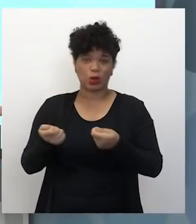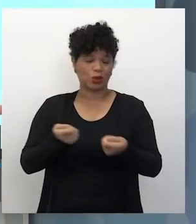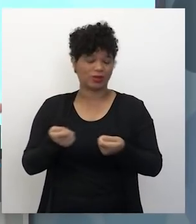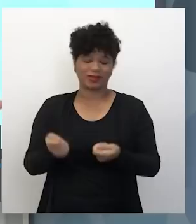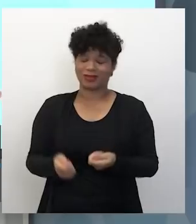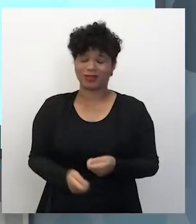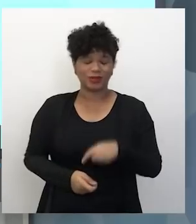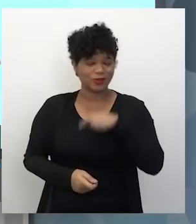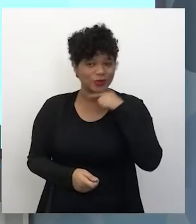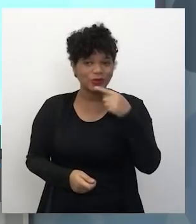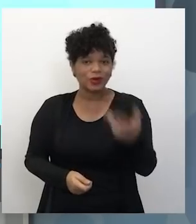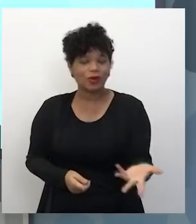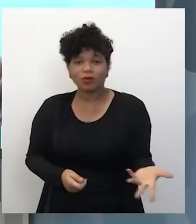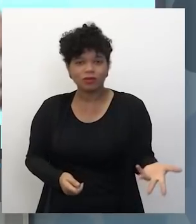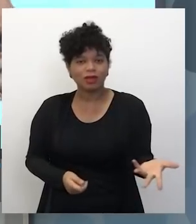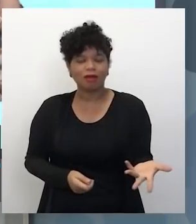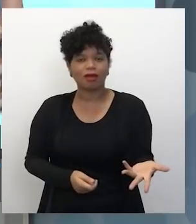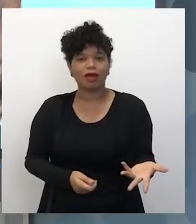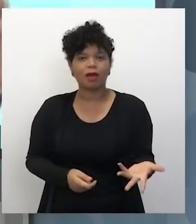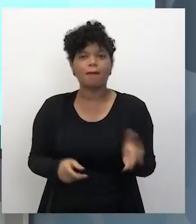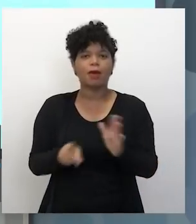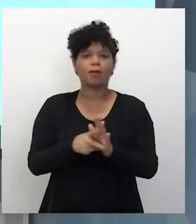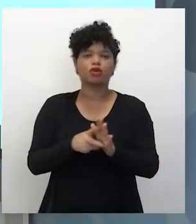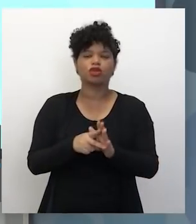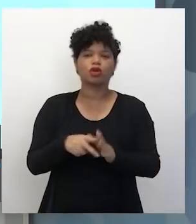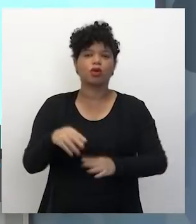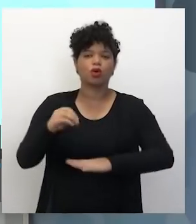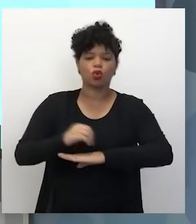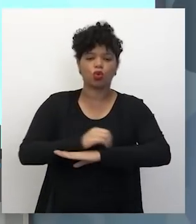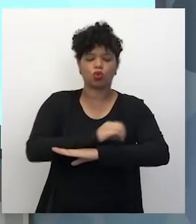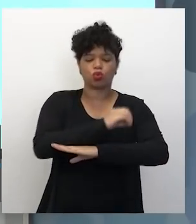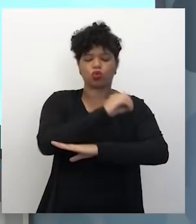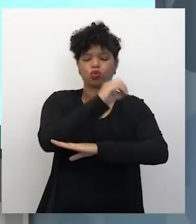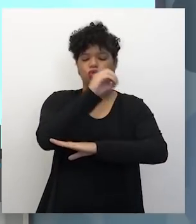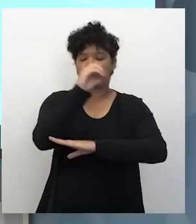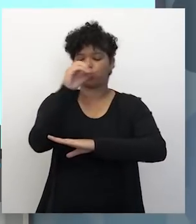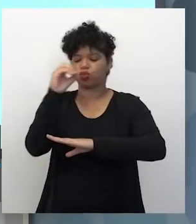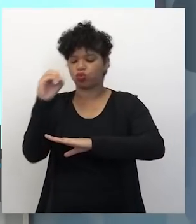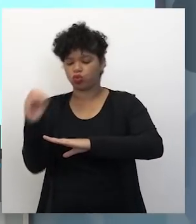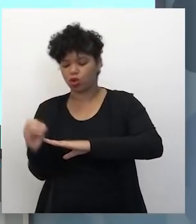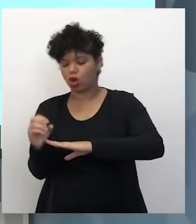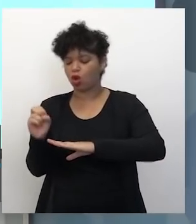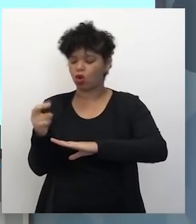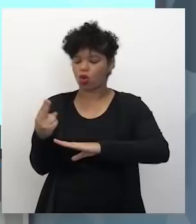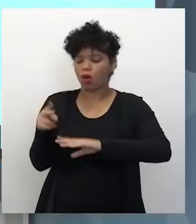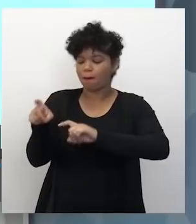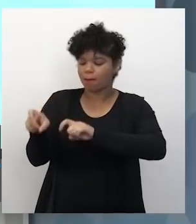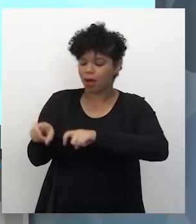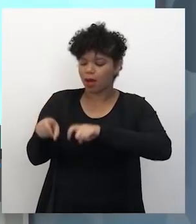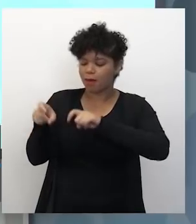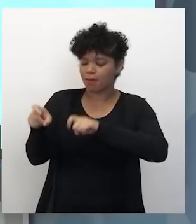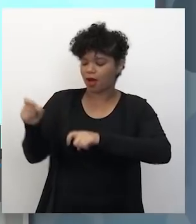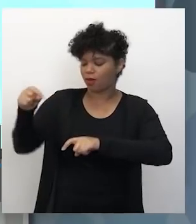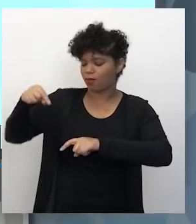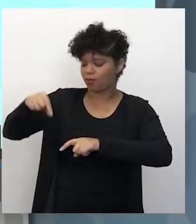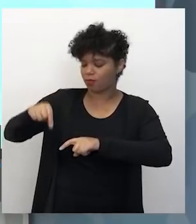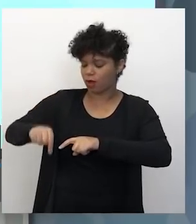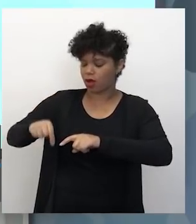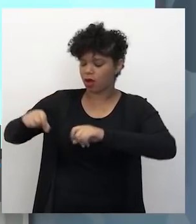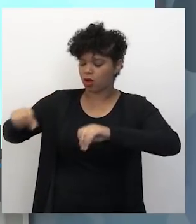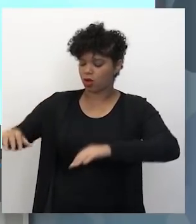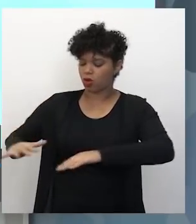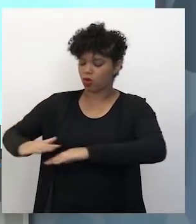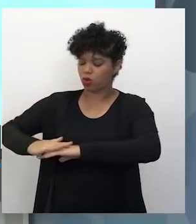da natureza, que é esse tempo do nascer, do morrer, de você plantar uma semente e ela florir. Nós